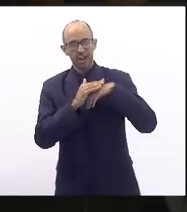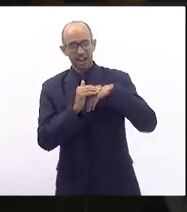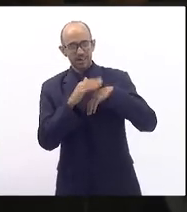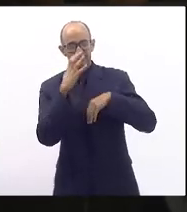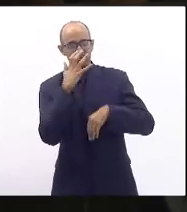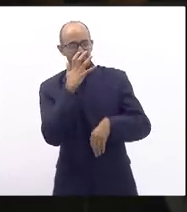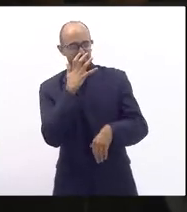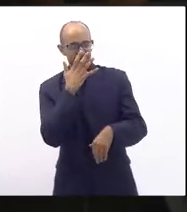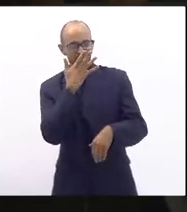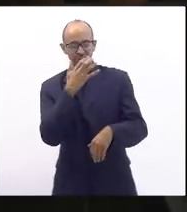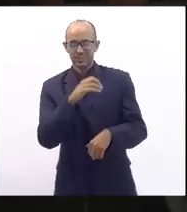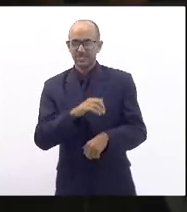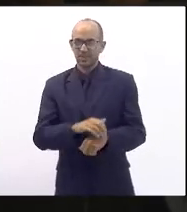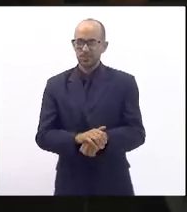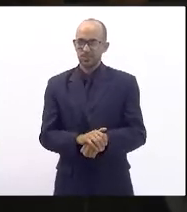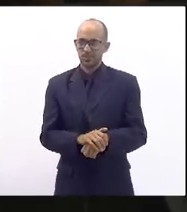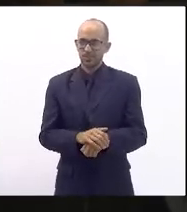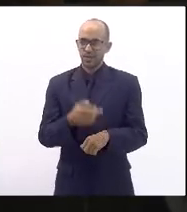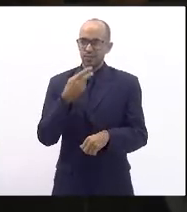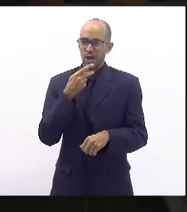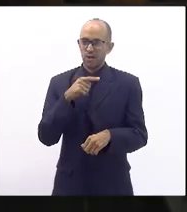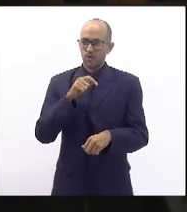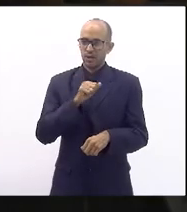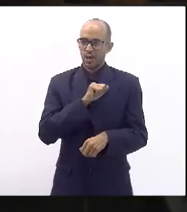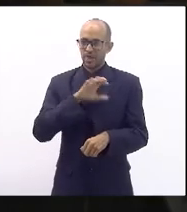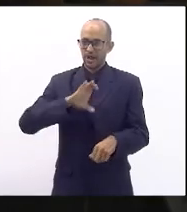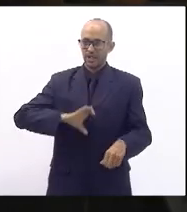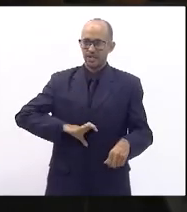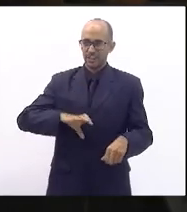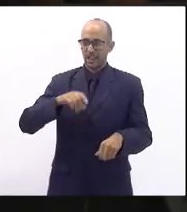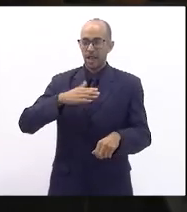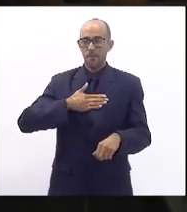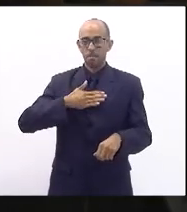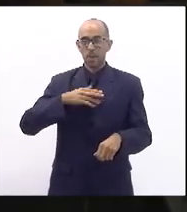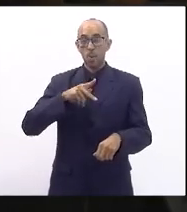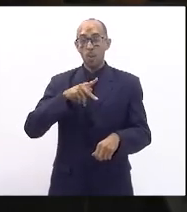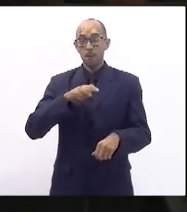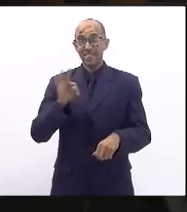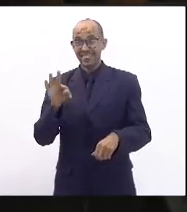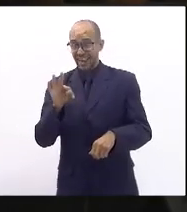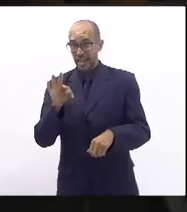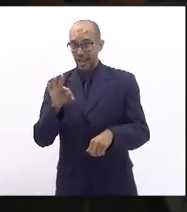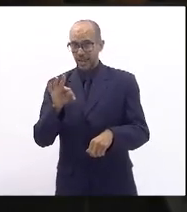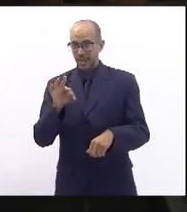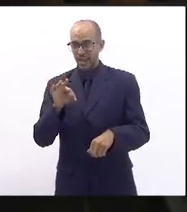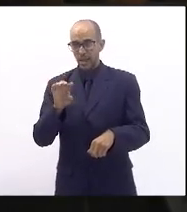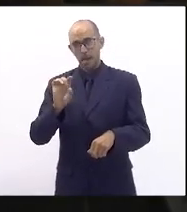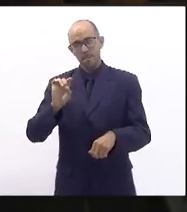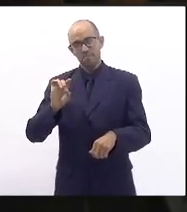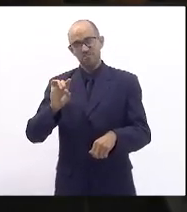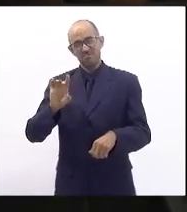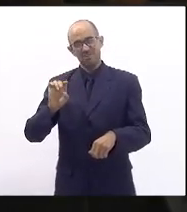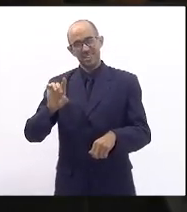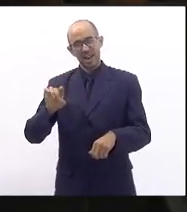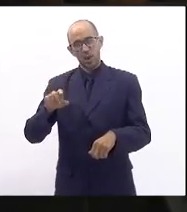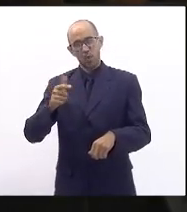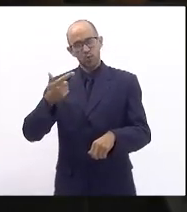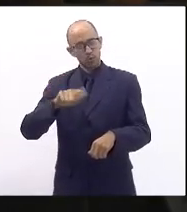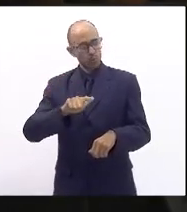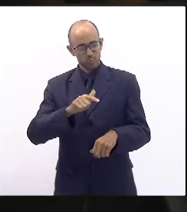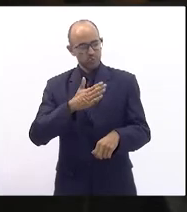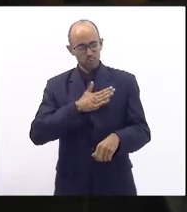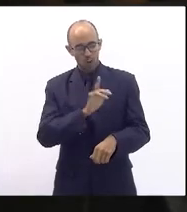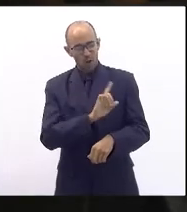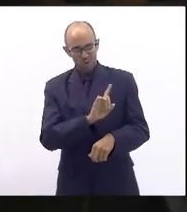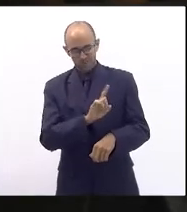e admiração digo que André é o meu petista preferido e o resto eu não gosto não mas